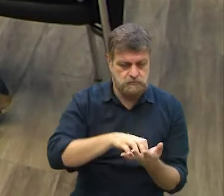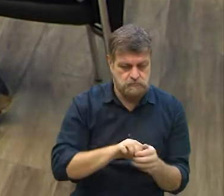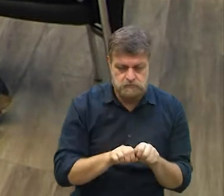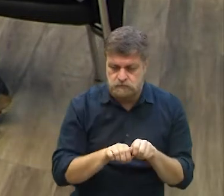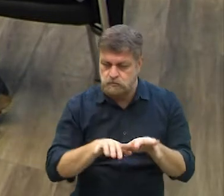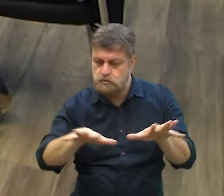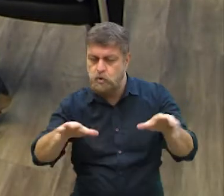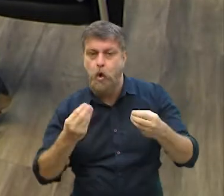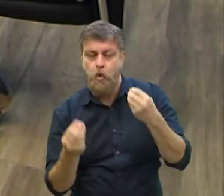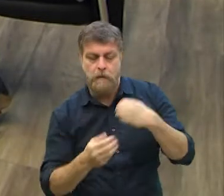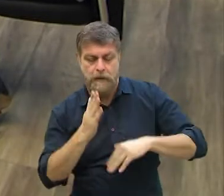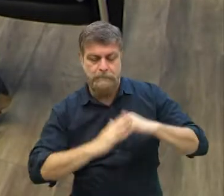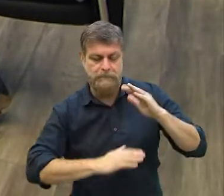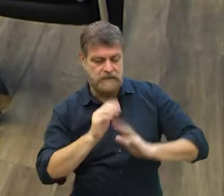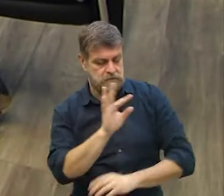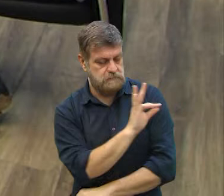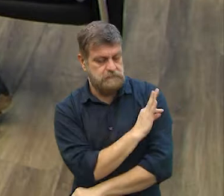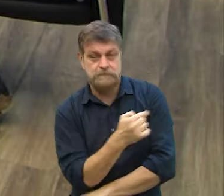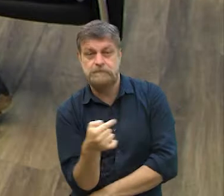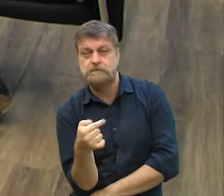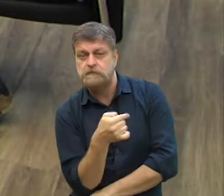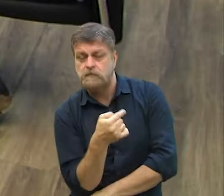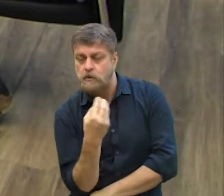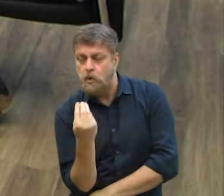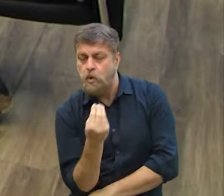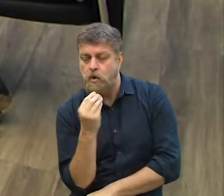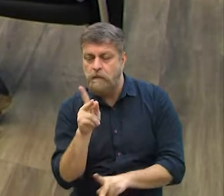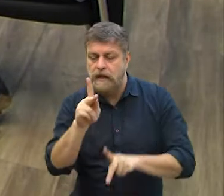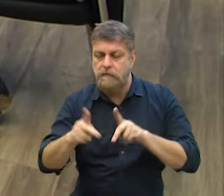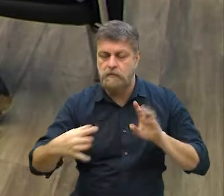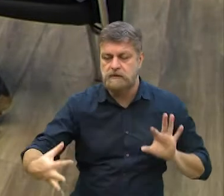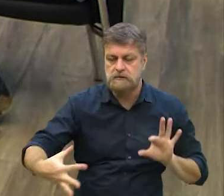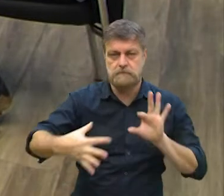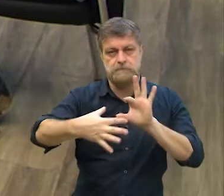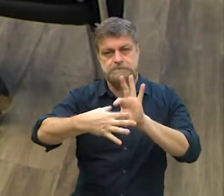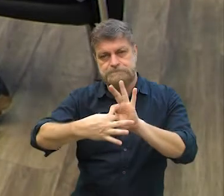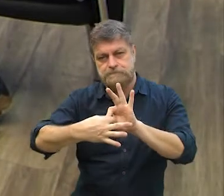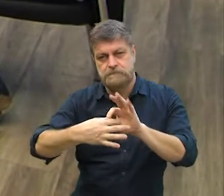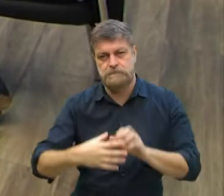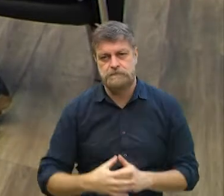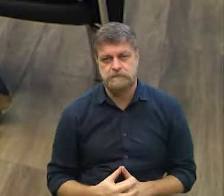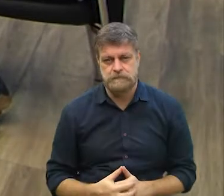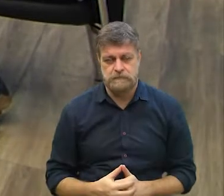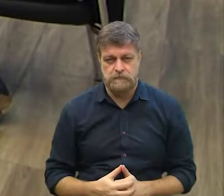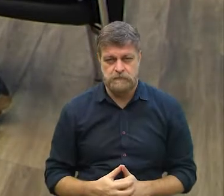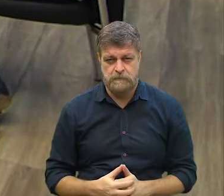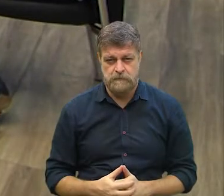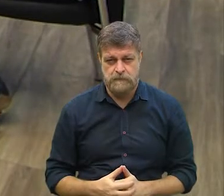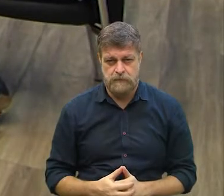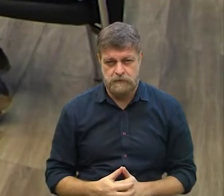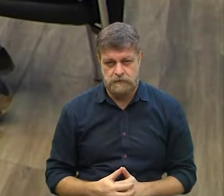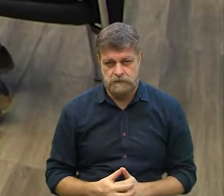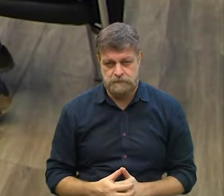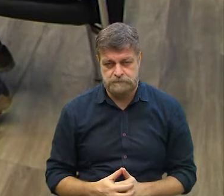campanhas descentralizadas, como que o poder executivo ele lida, como que ele chega na população?